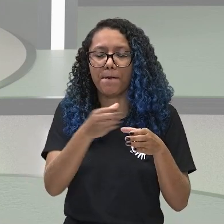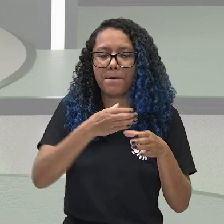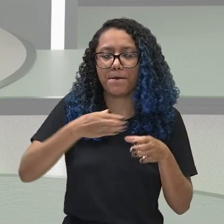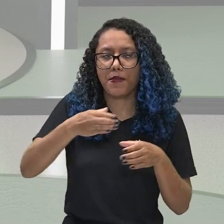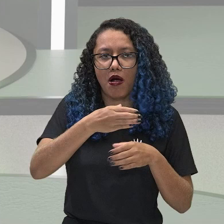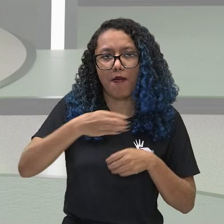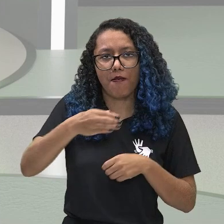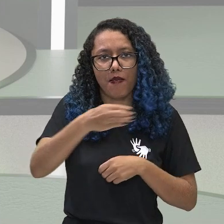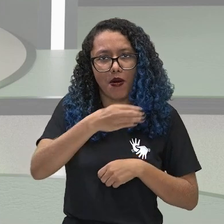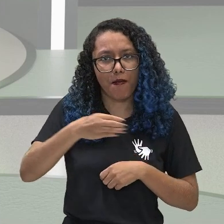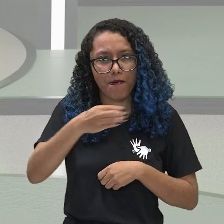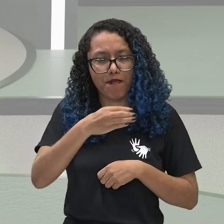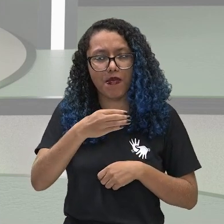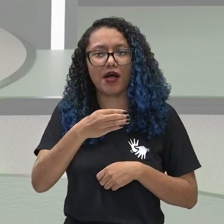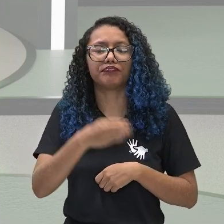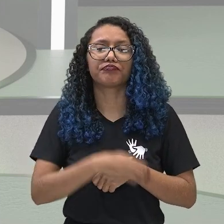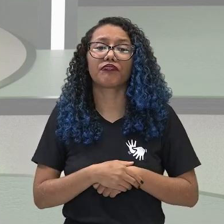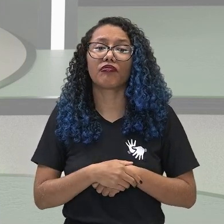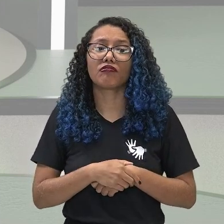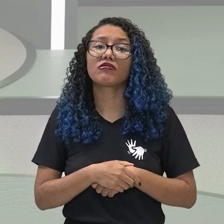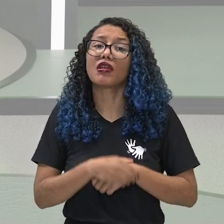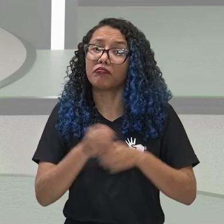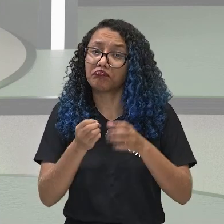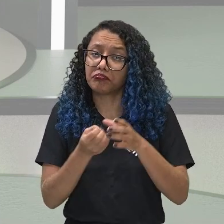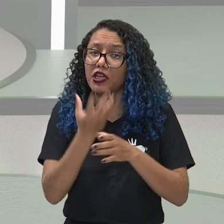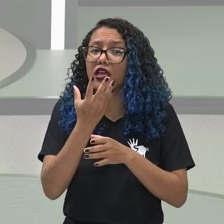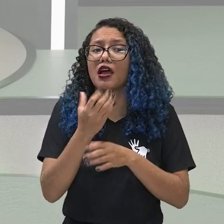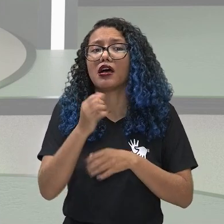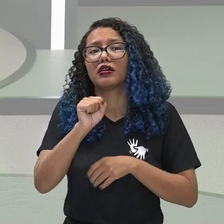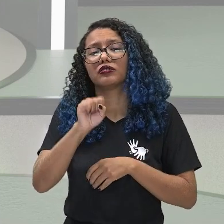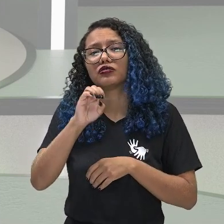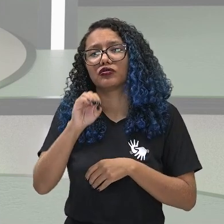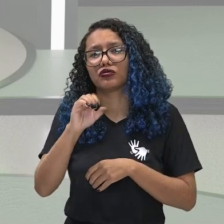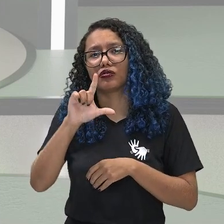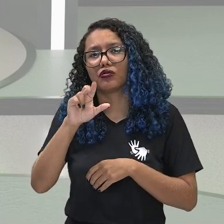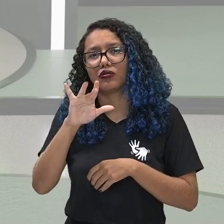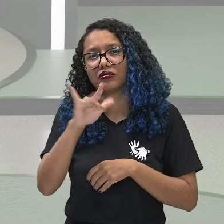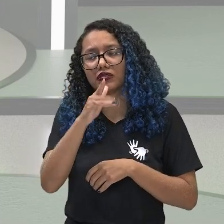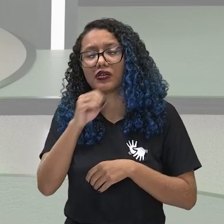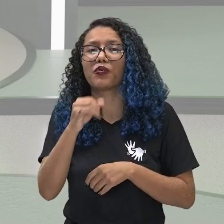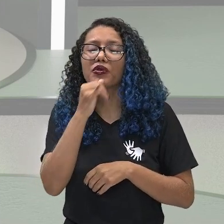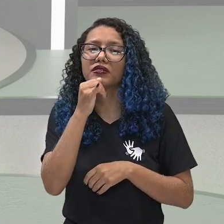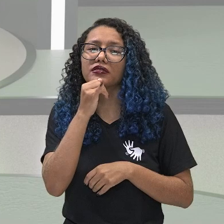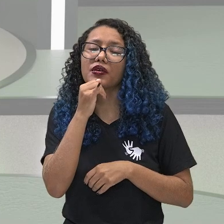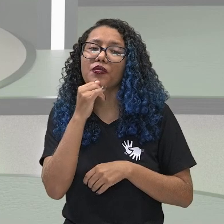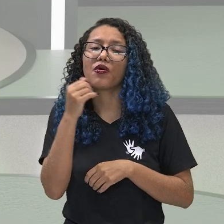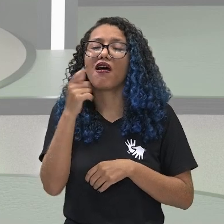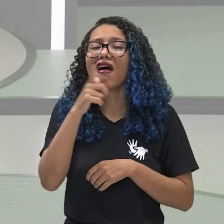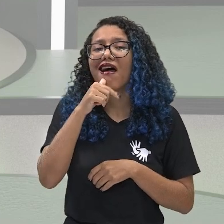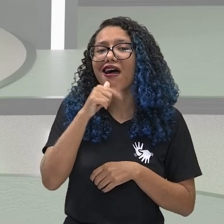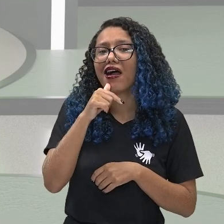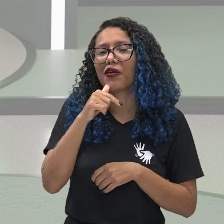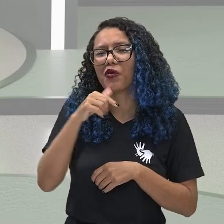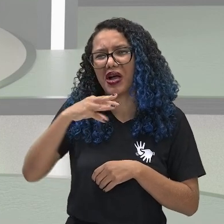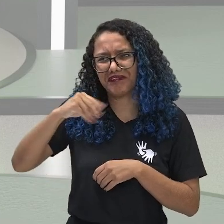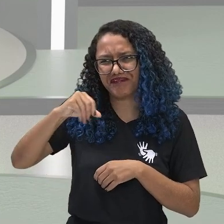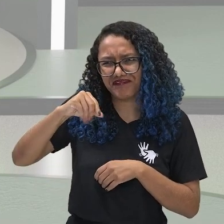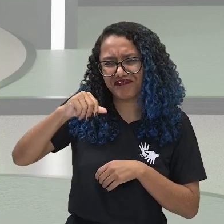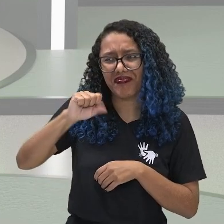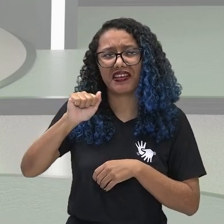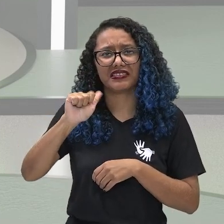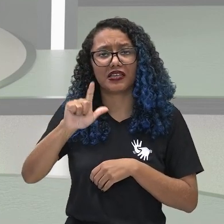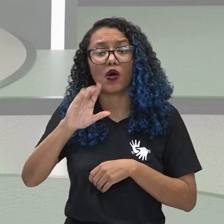uma solução. Então, um exemplo, a água salgada ou a água doce. Você está misturando